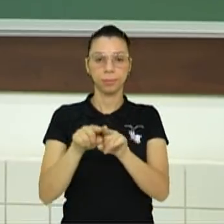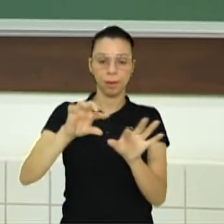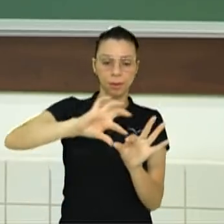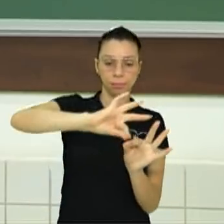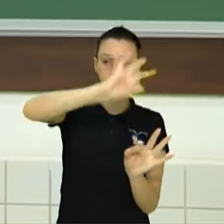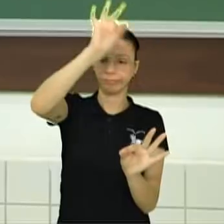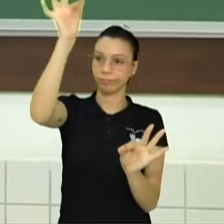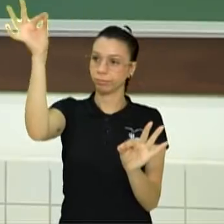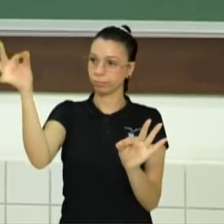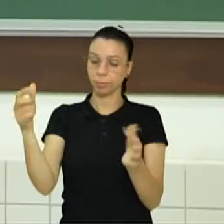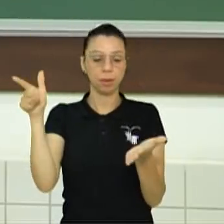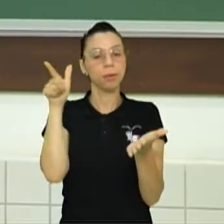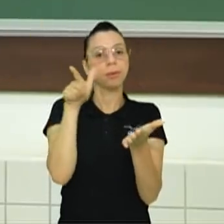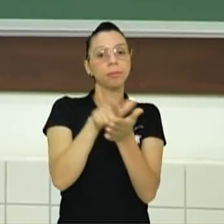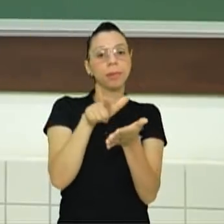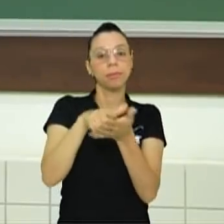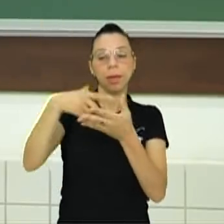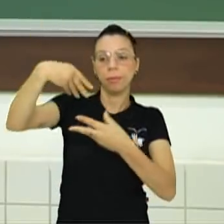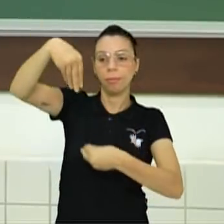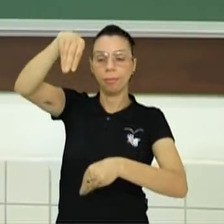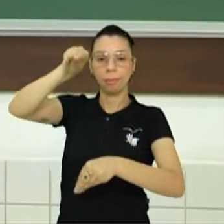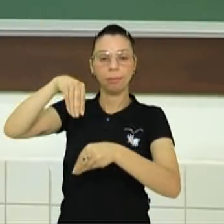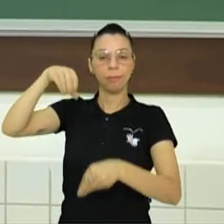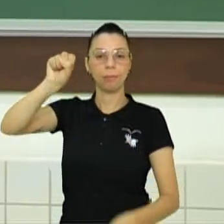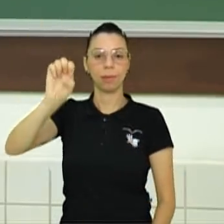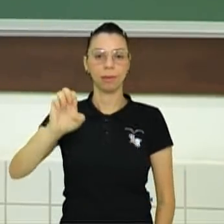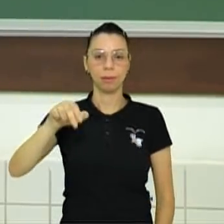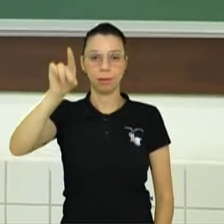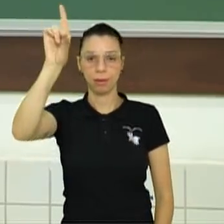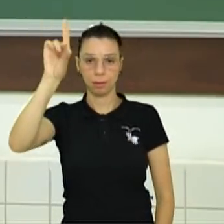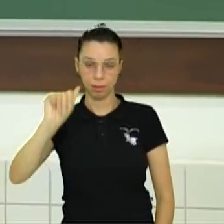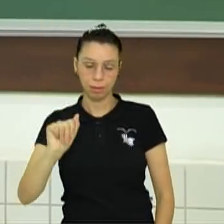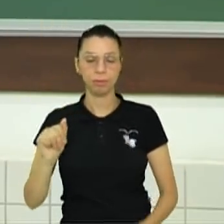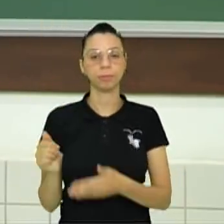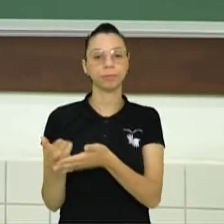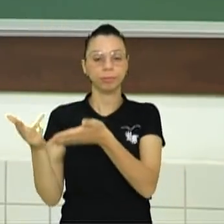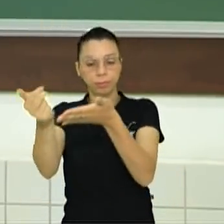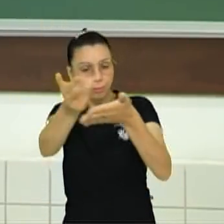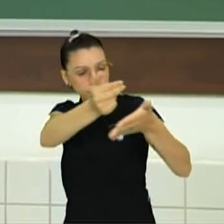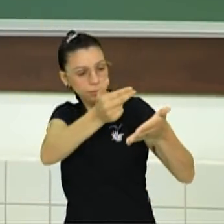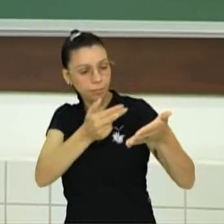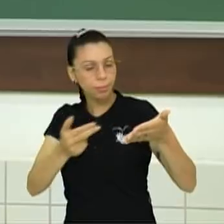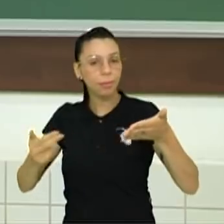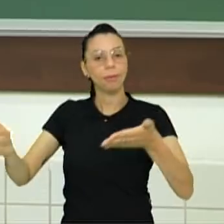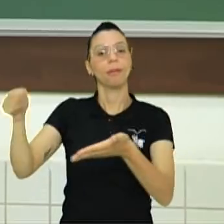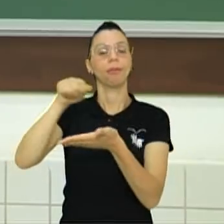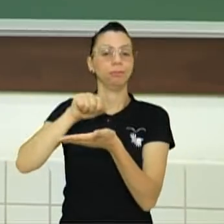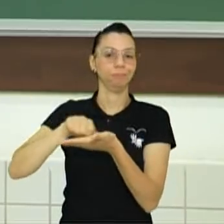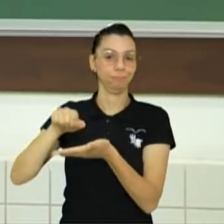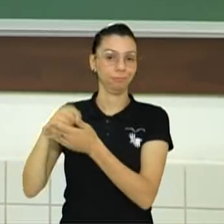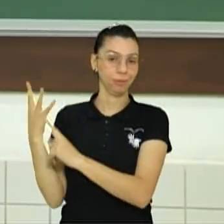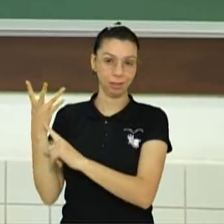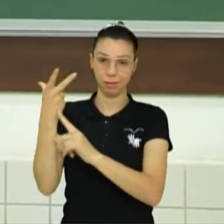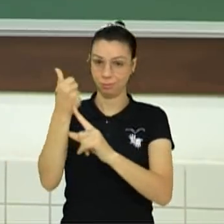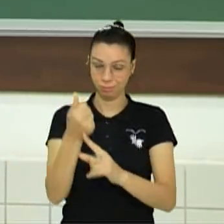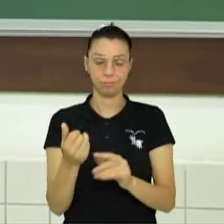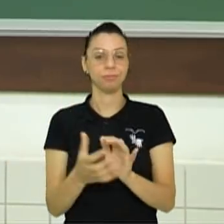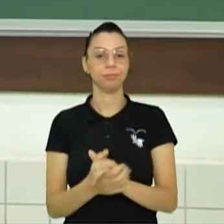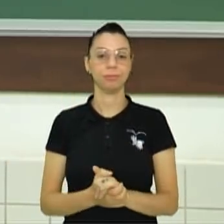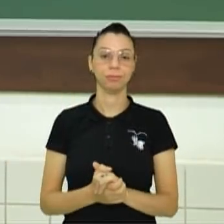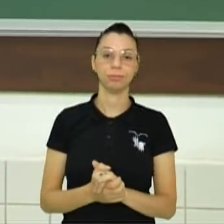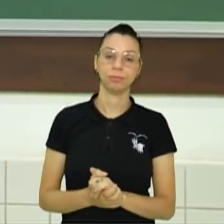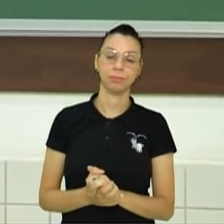bambus, papel de seda, aquele trabalho artístico também da escrita. Aqui nós temos